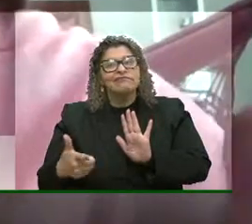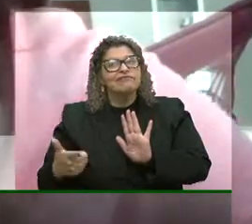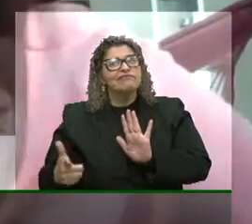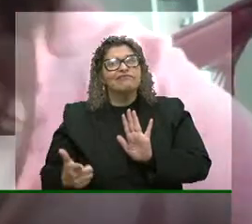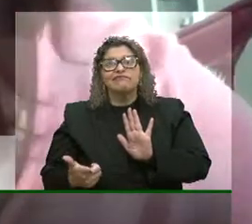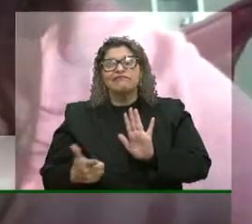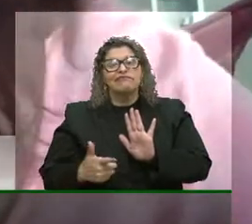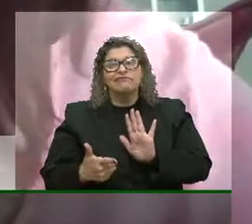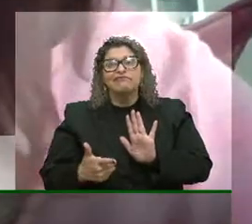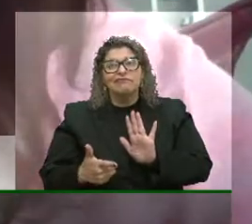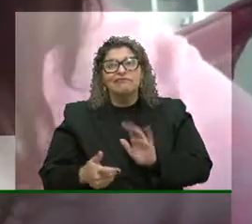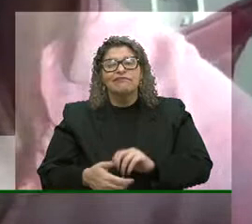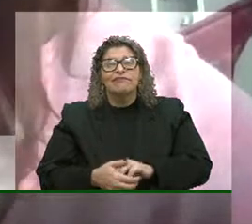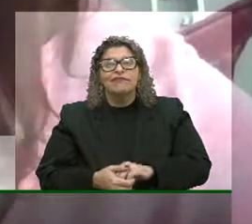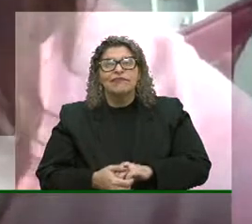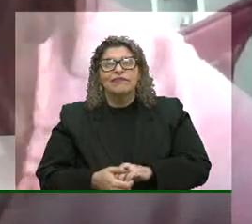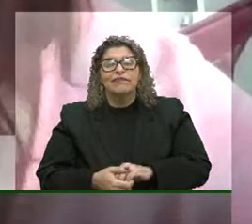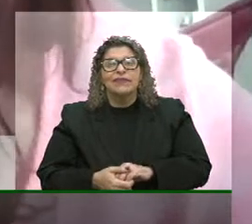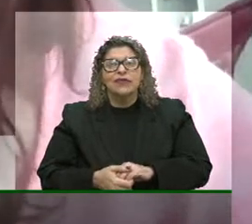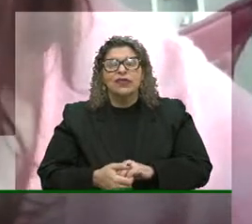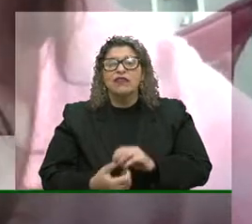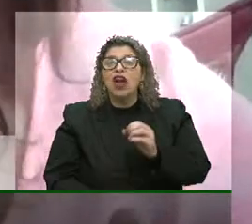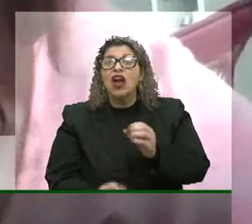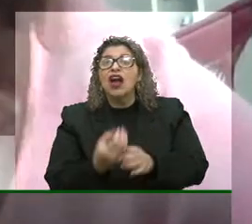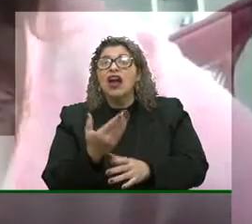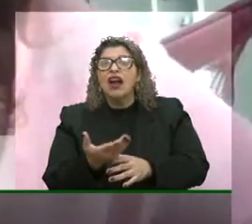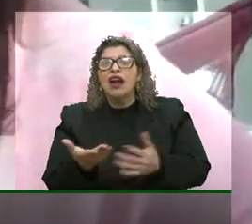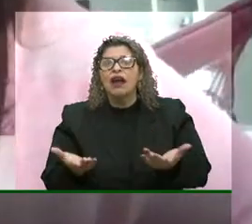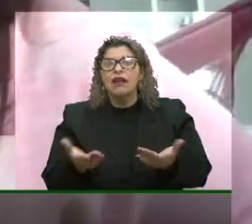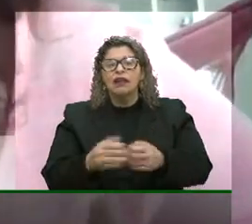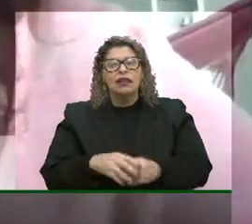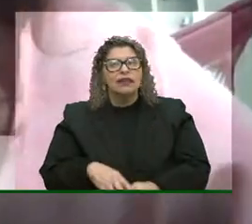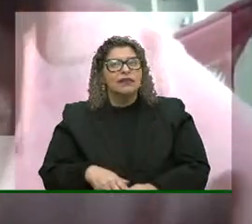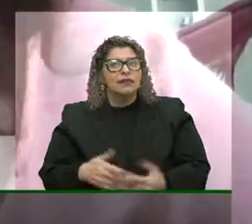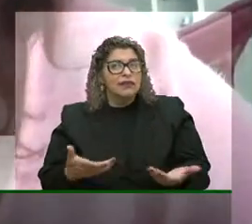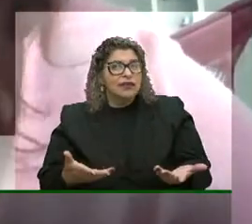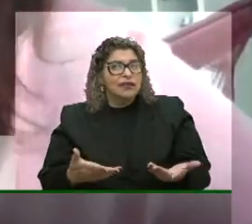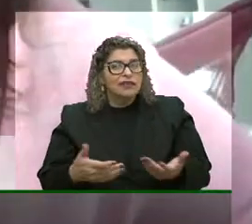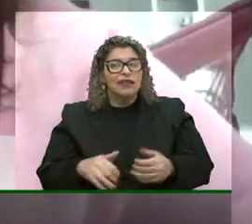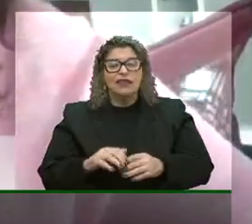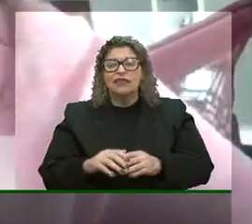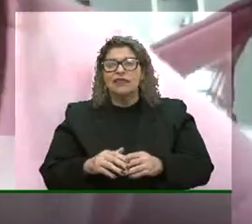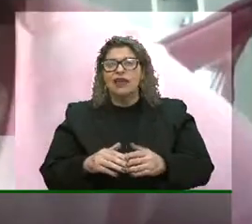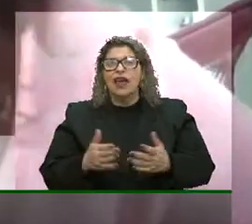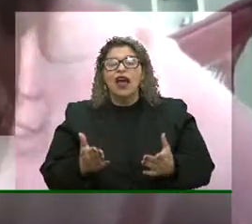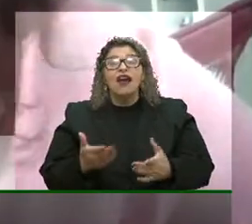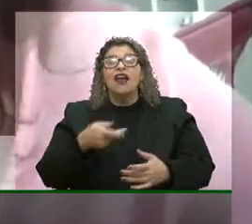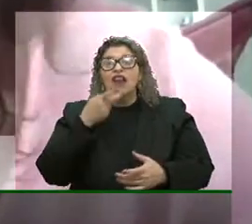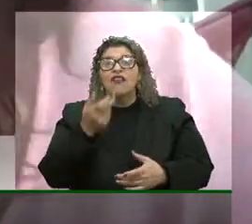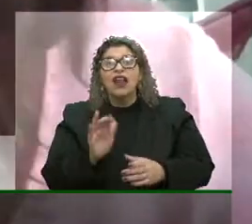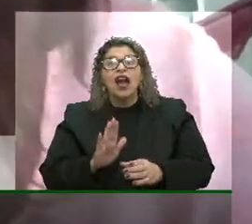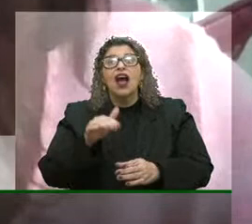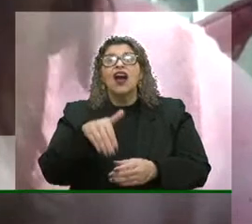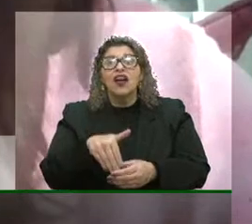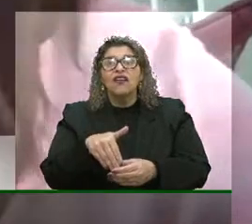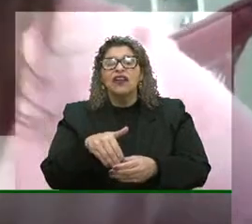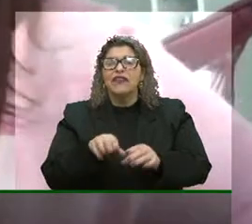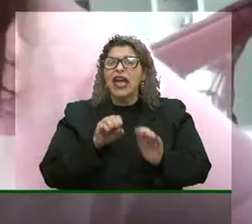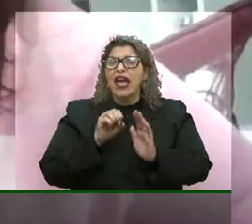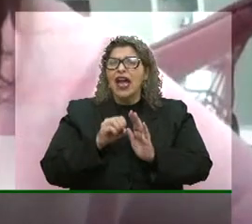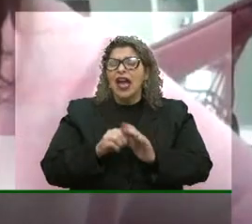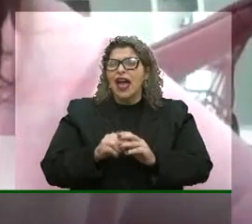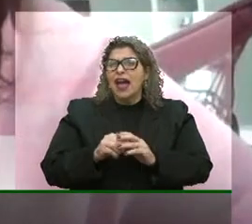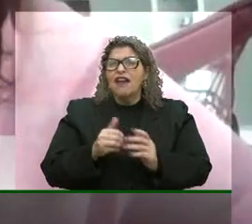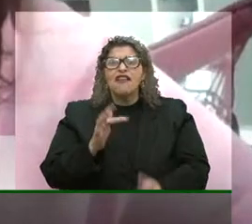alternativas que foram criadas, ilusões que foram criadas na campanha, onde ele disse que era uma questão de fluxo,